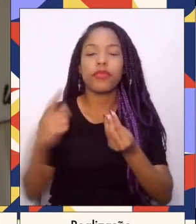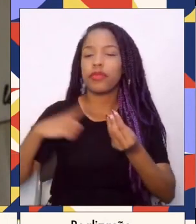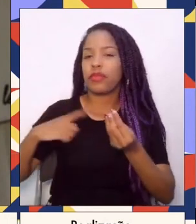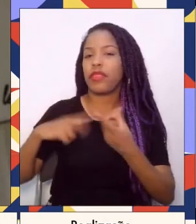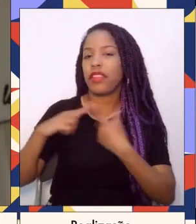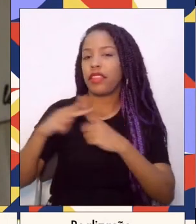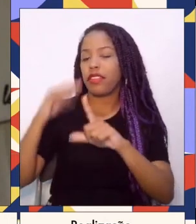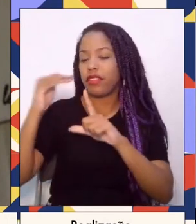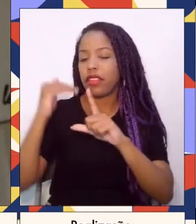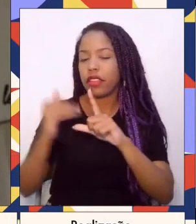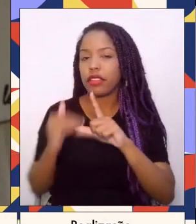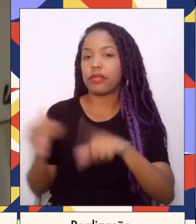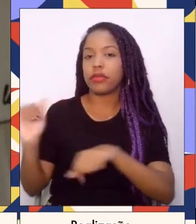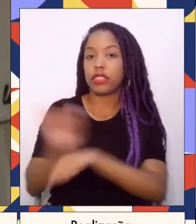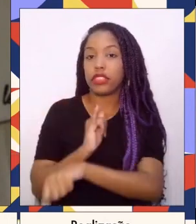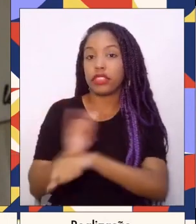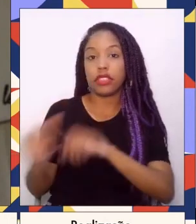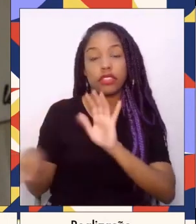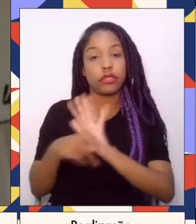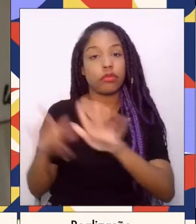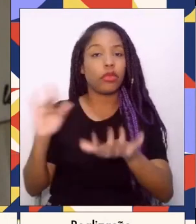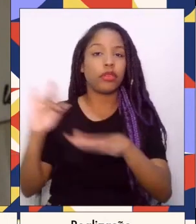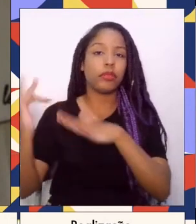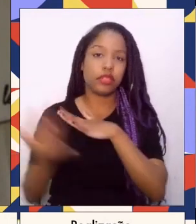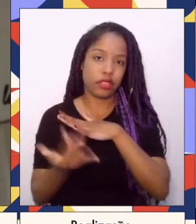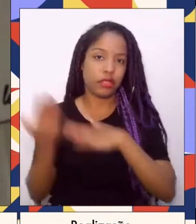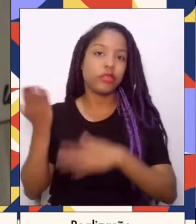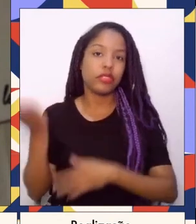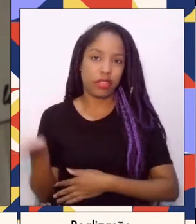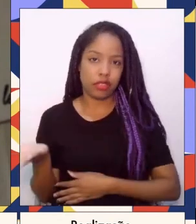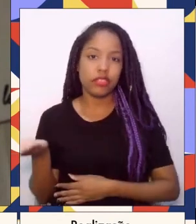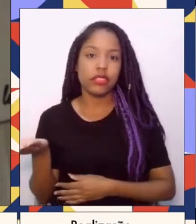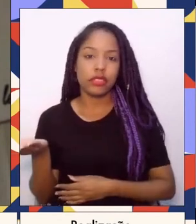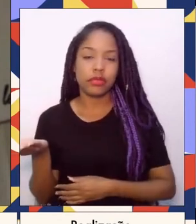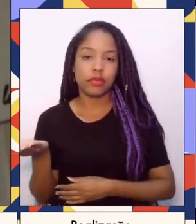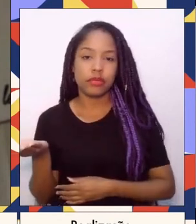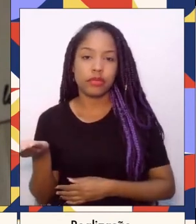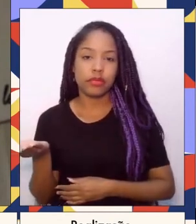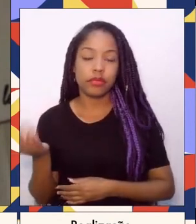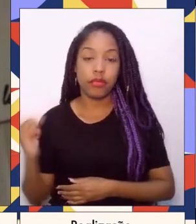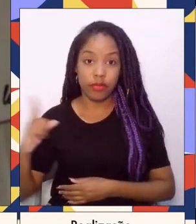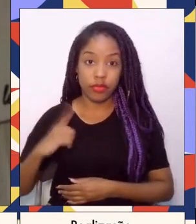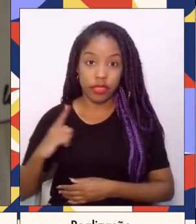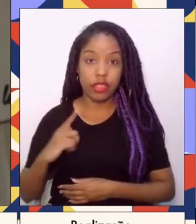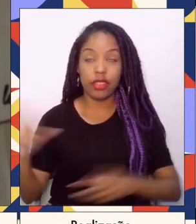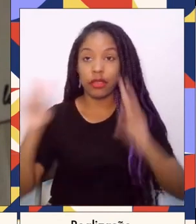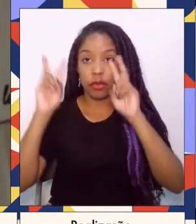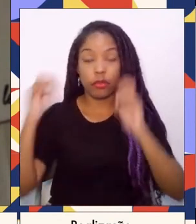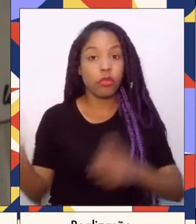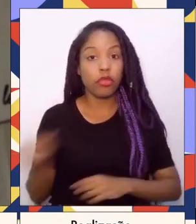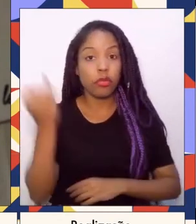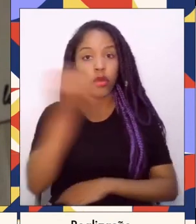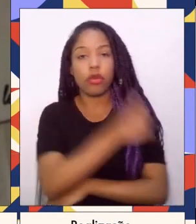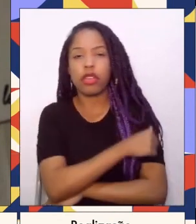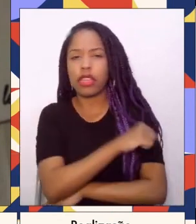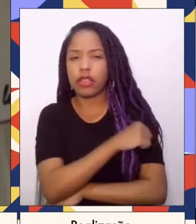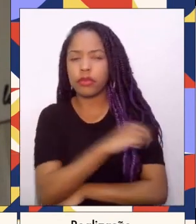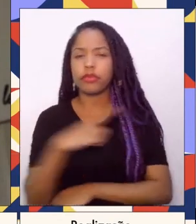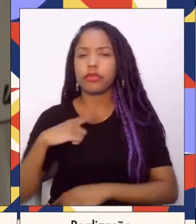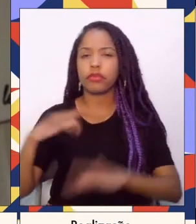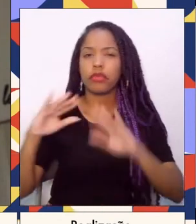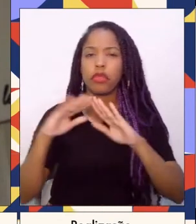disponíveis dentro das mídias sociais e um caso muito emblemático do Rio de Janeiro quando uma escola foi